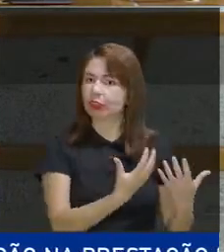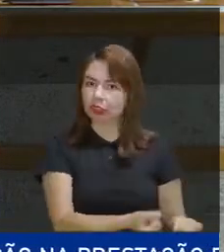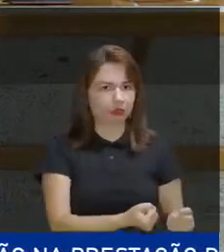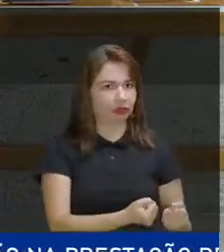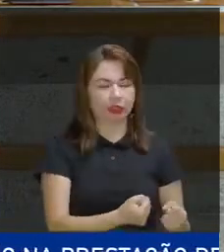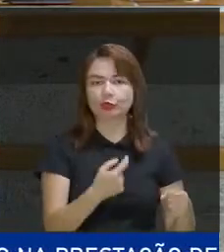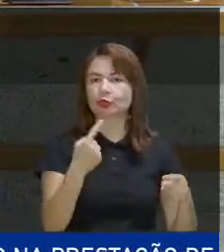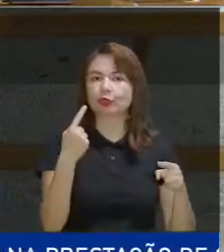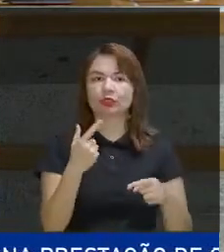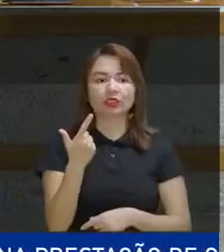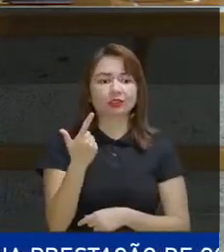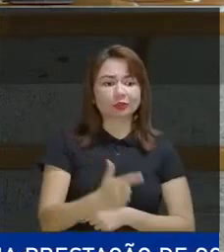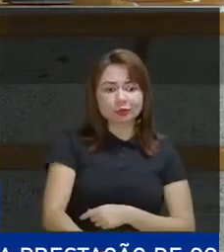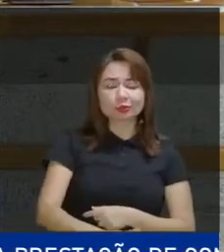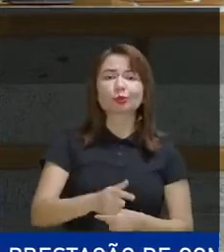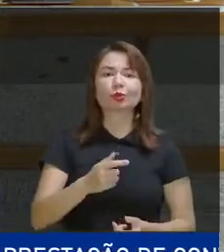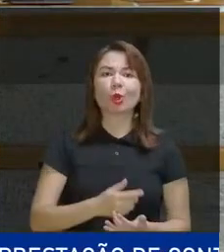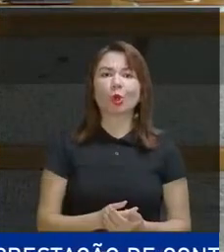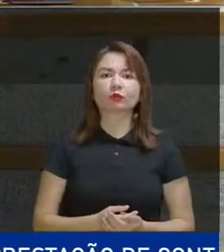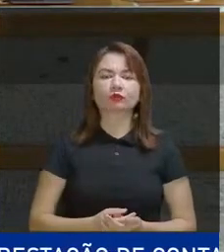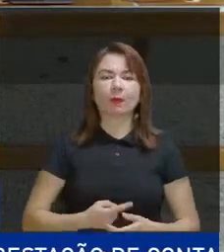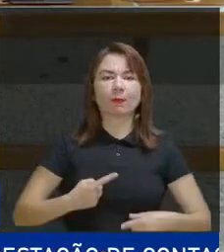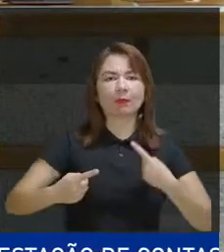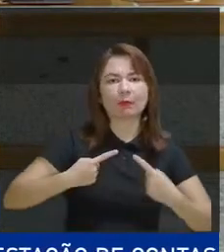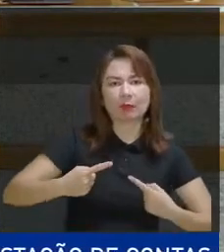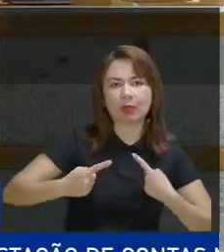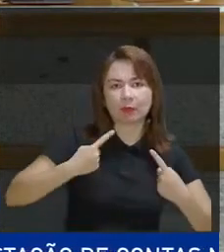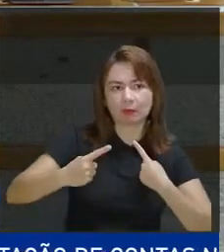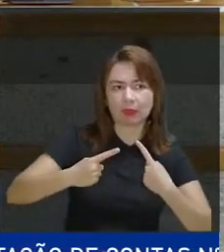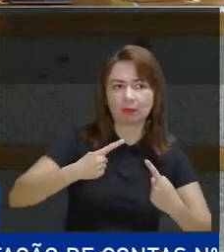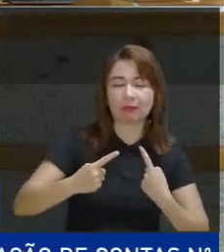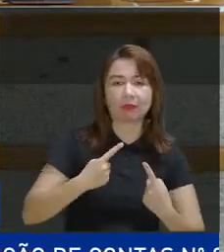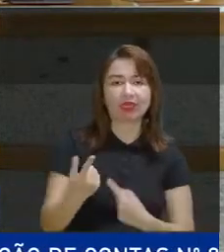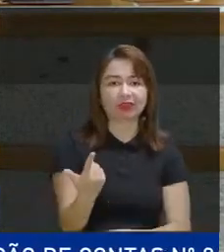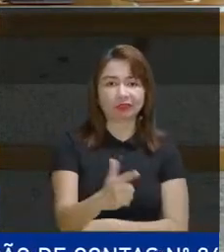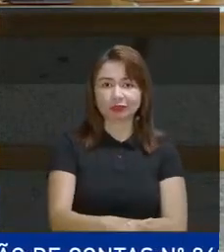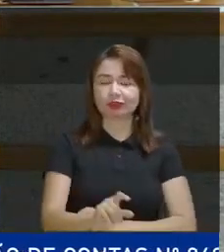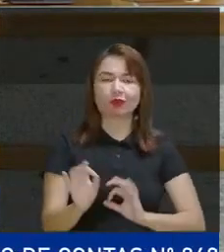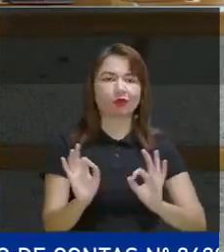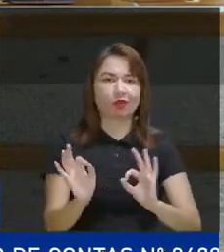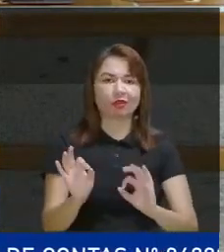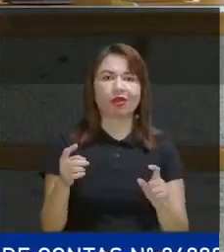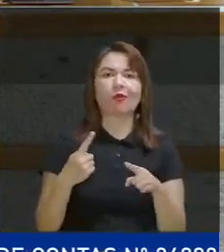porque ela foi muito debatida e bem fixada pelo